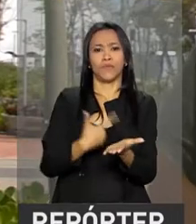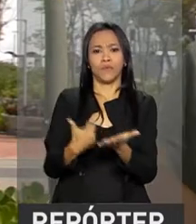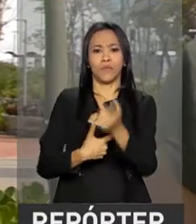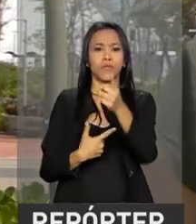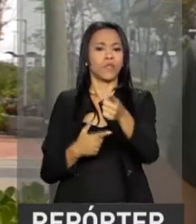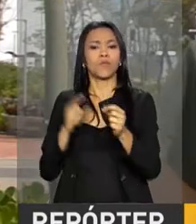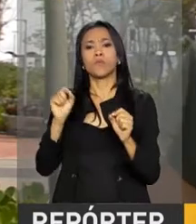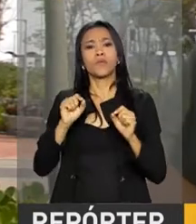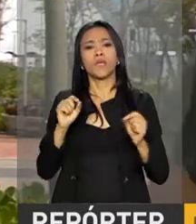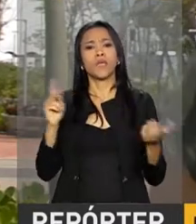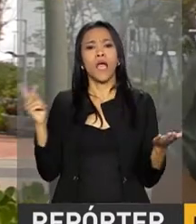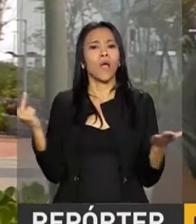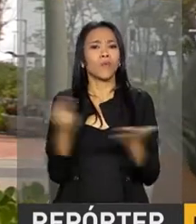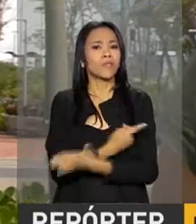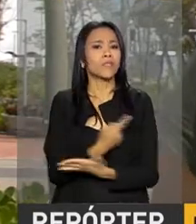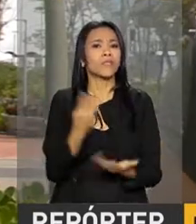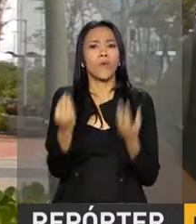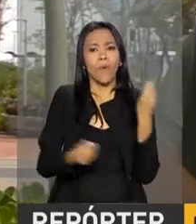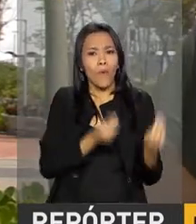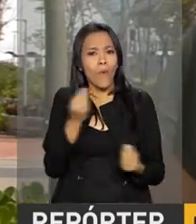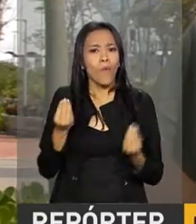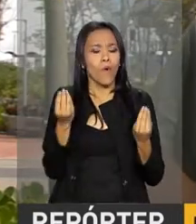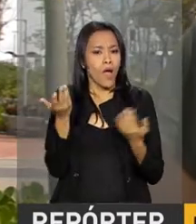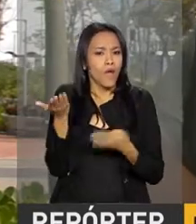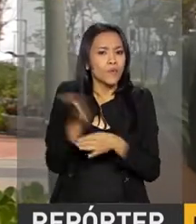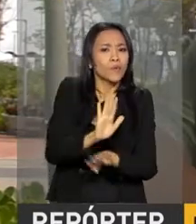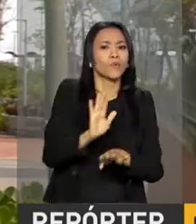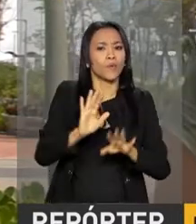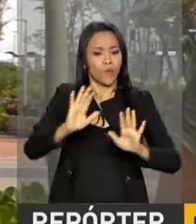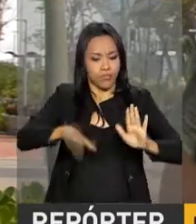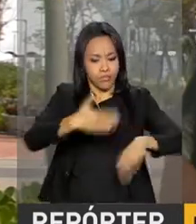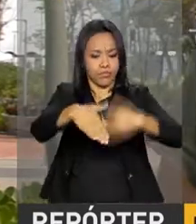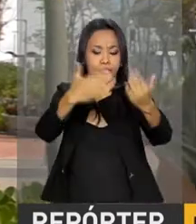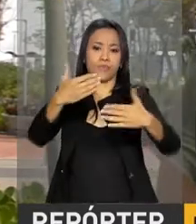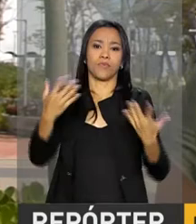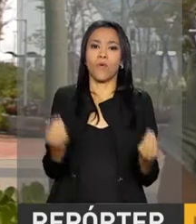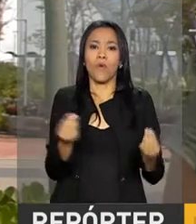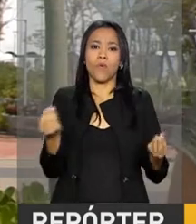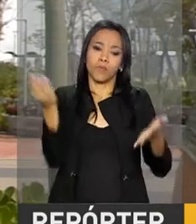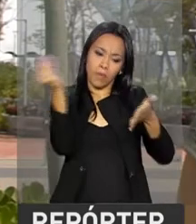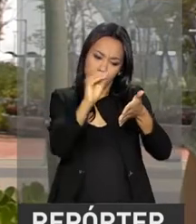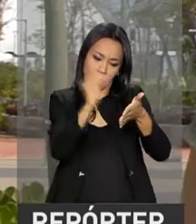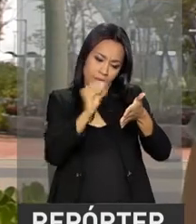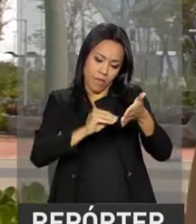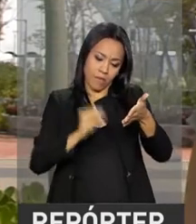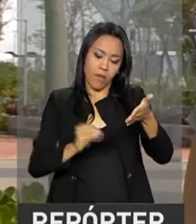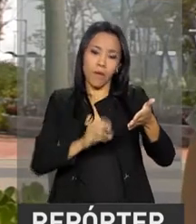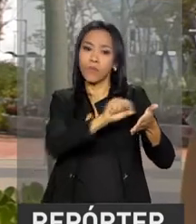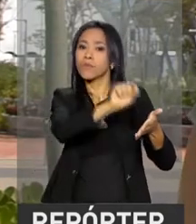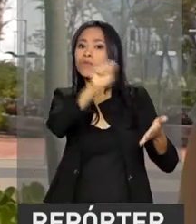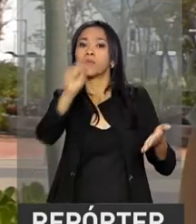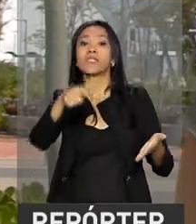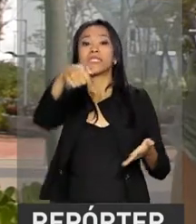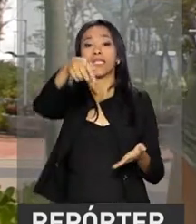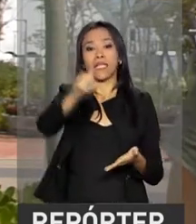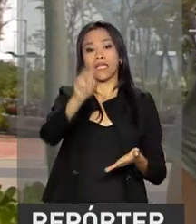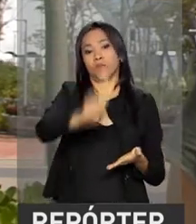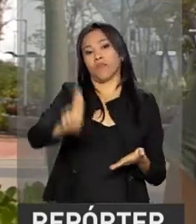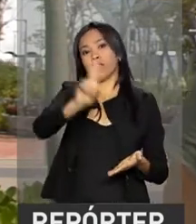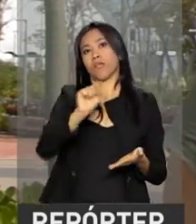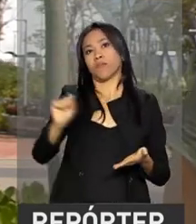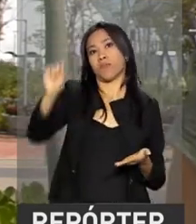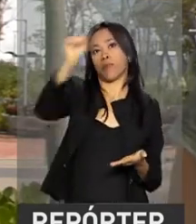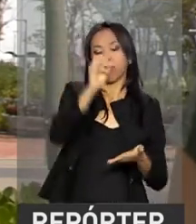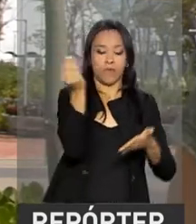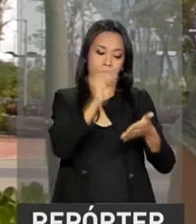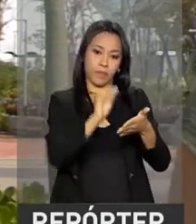os impactos dos mega-eventos reúne 145 autores de 70 universidades. O projeto é ainda sustentável,